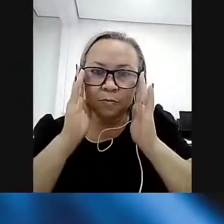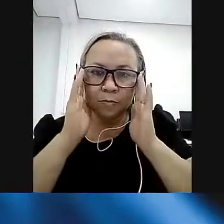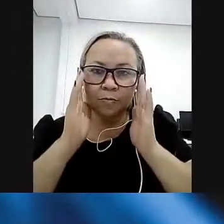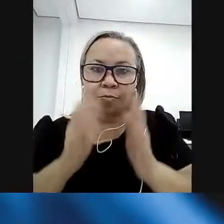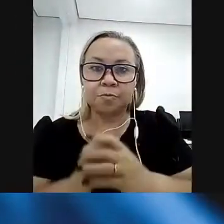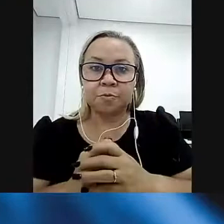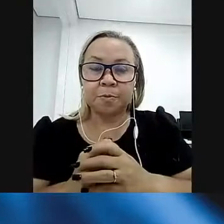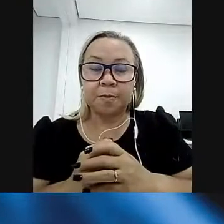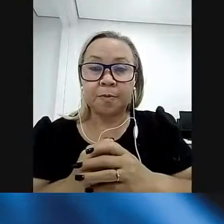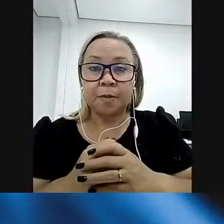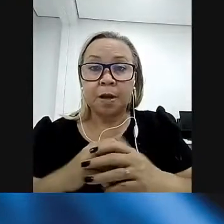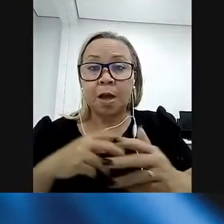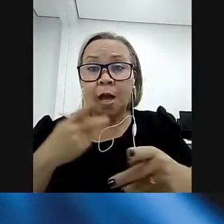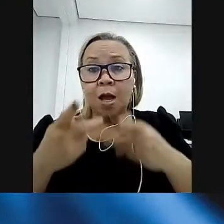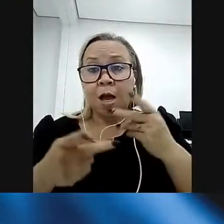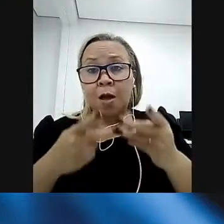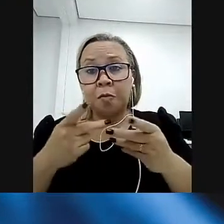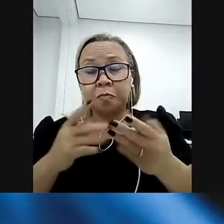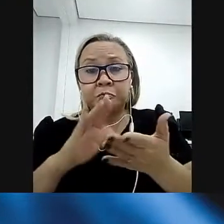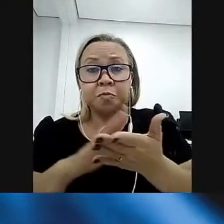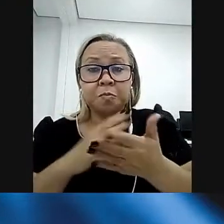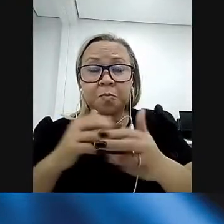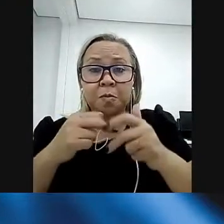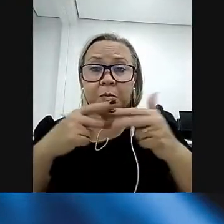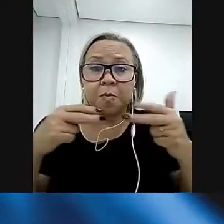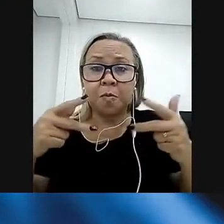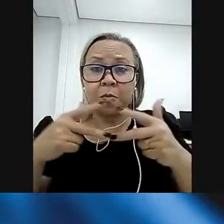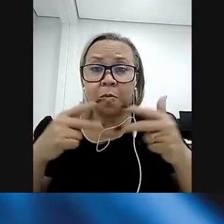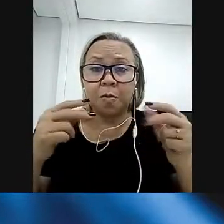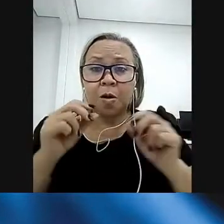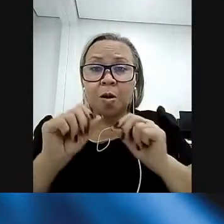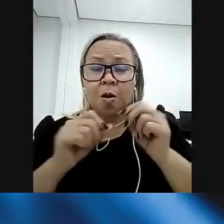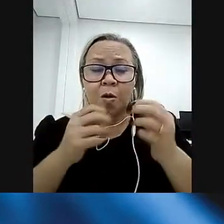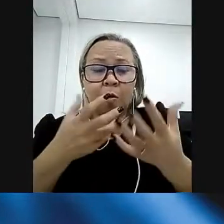Falava alguma coisa, né? Do peso,